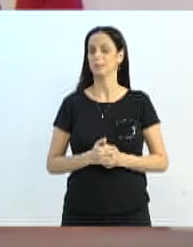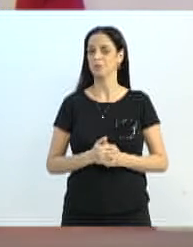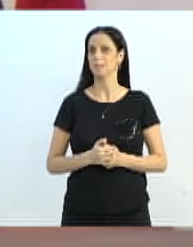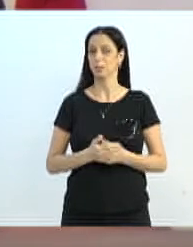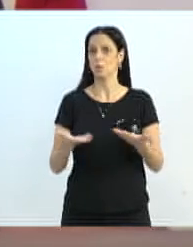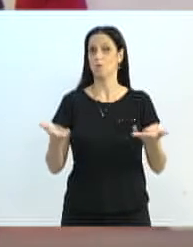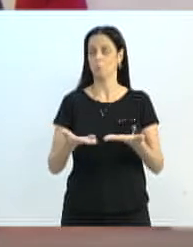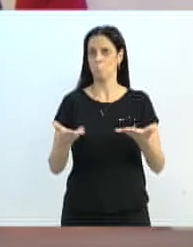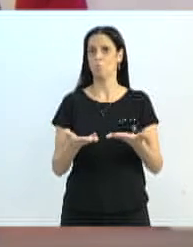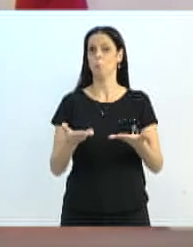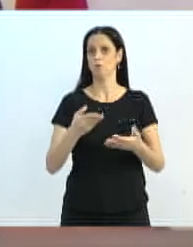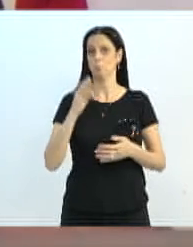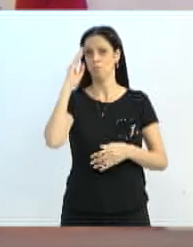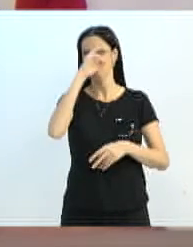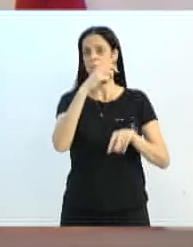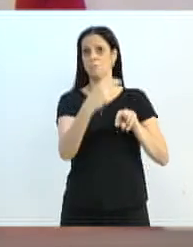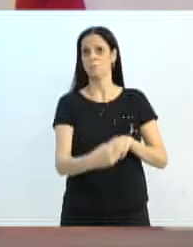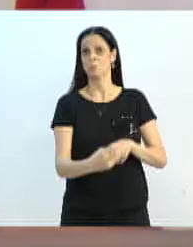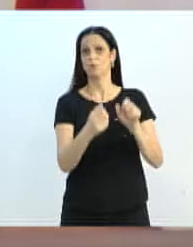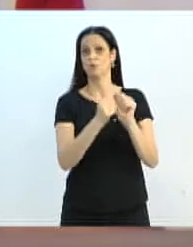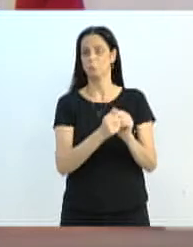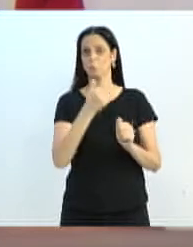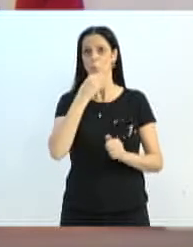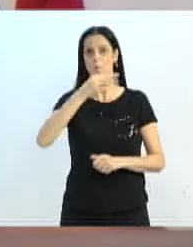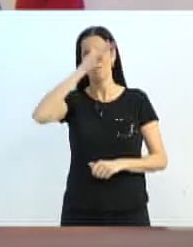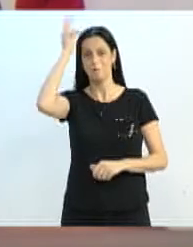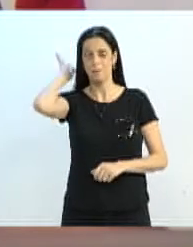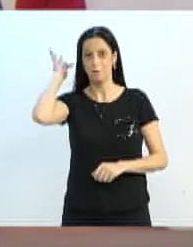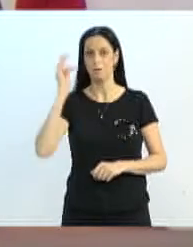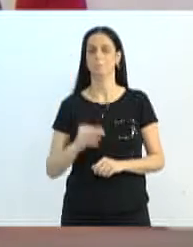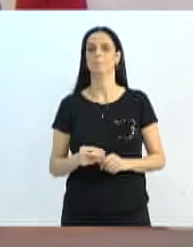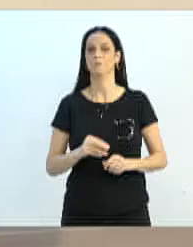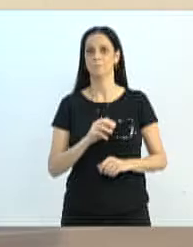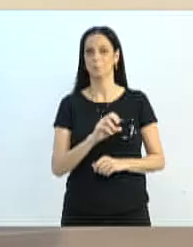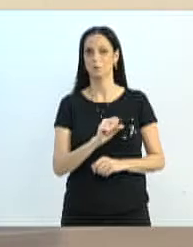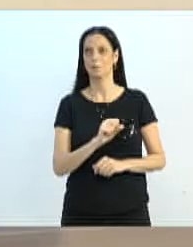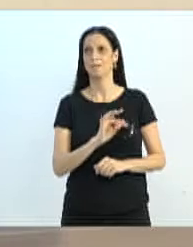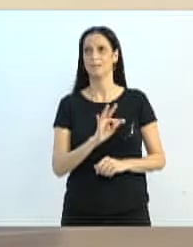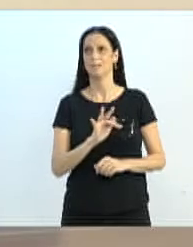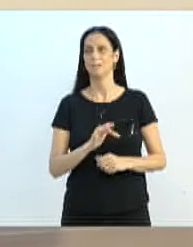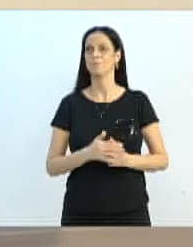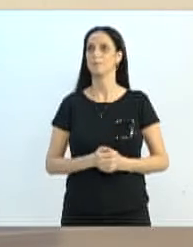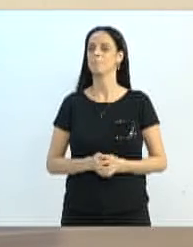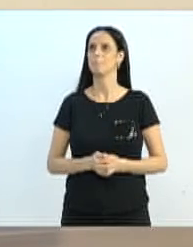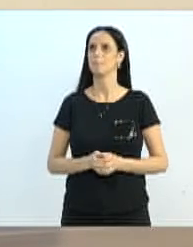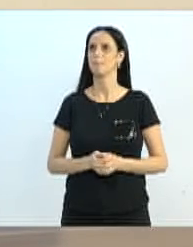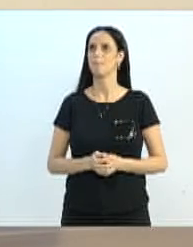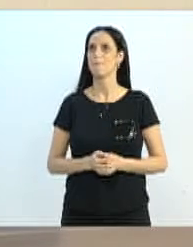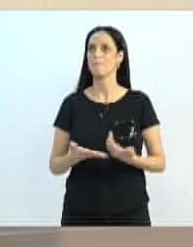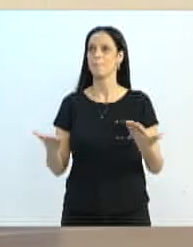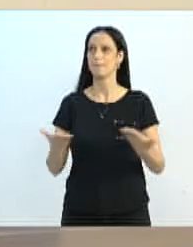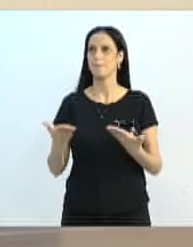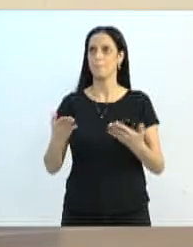Temer, Bolsonaro, o STF. Vereador com Adriano, autorização do orador ou sim a parte,